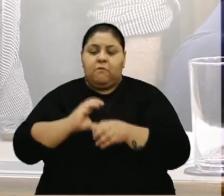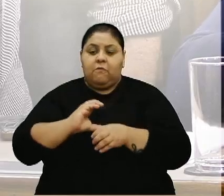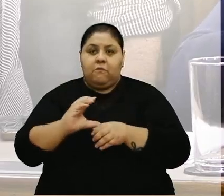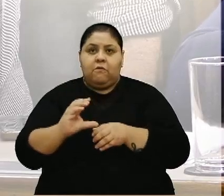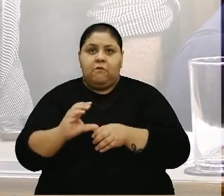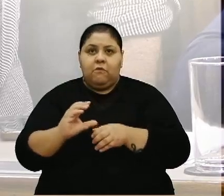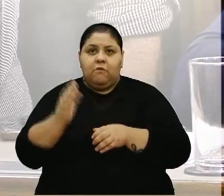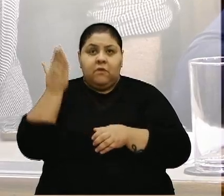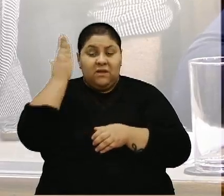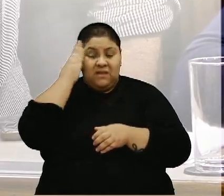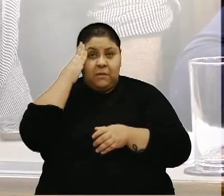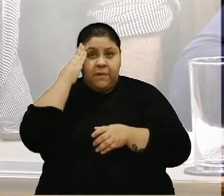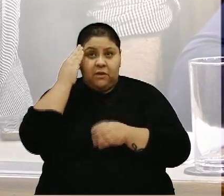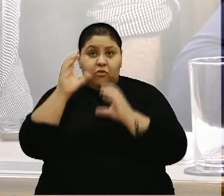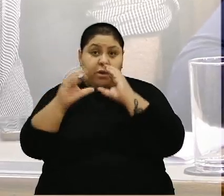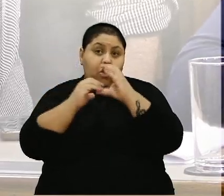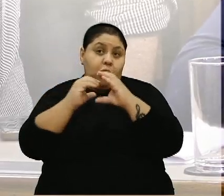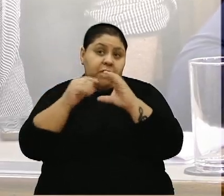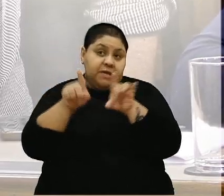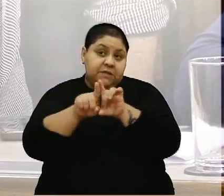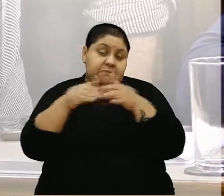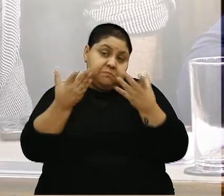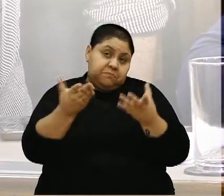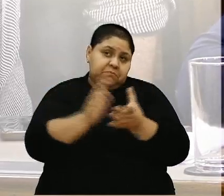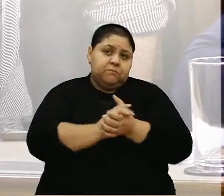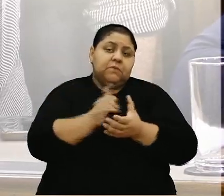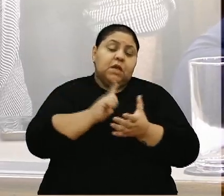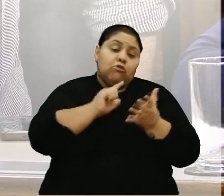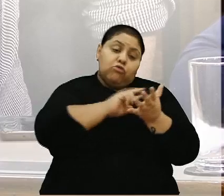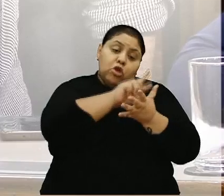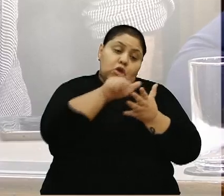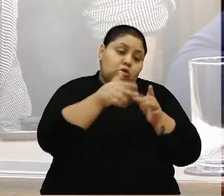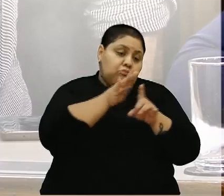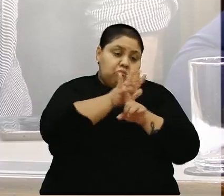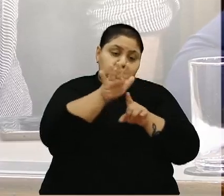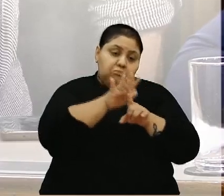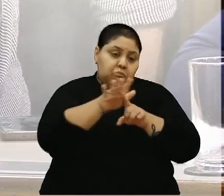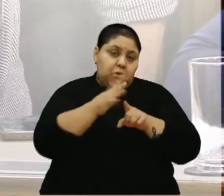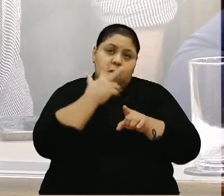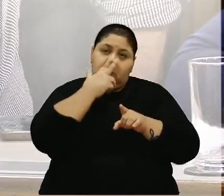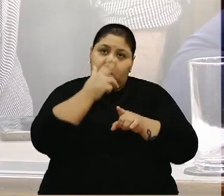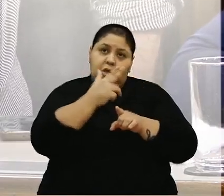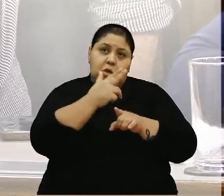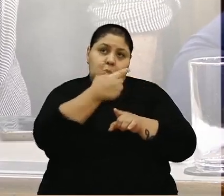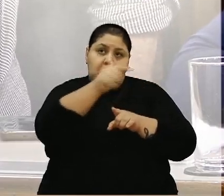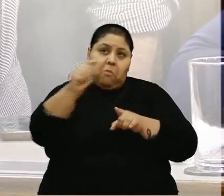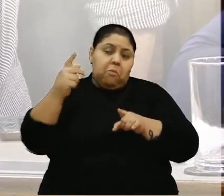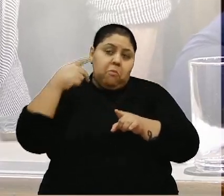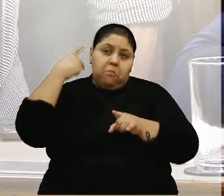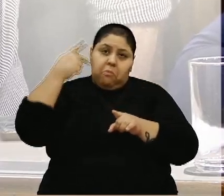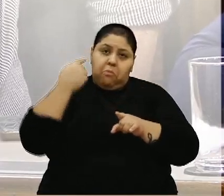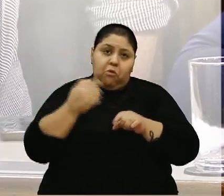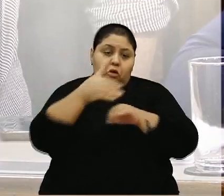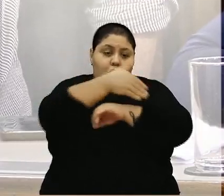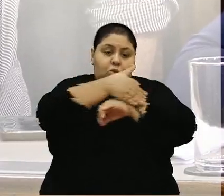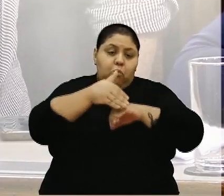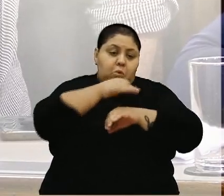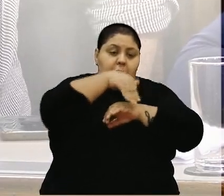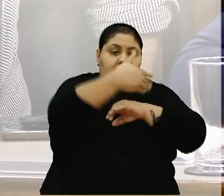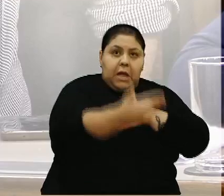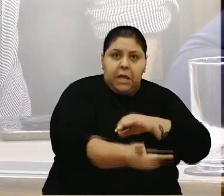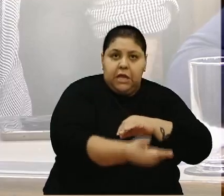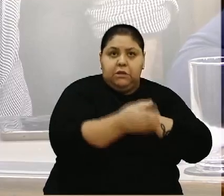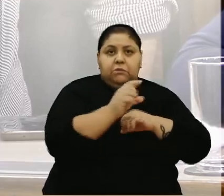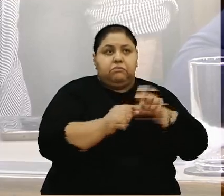pela imprensa também. Né? Bom, eu tenho diversas demandas, como vários vereadores têm, rua caída na Vila Ipiranga, que só botaram uma